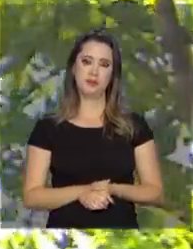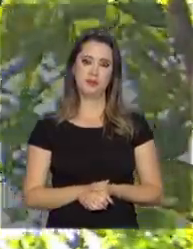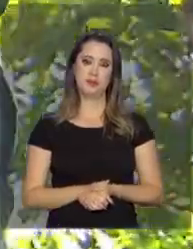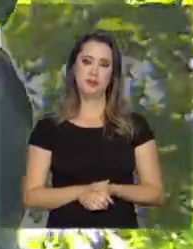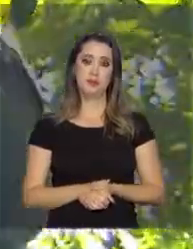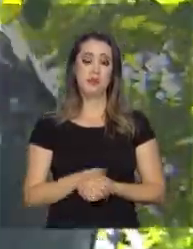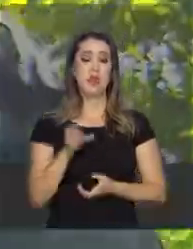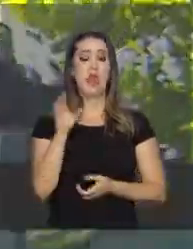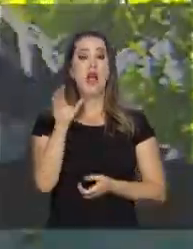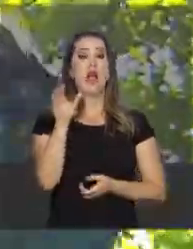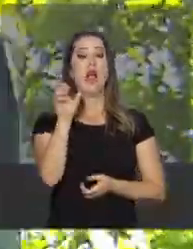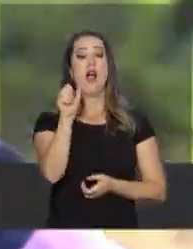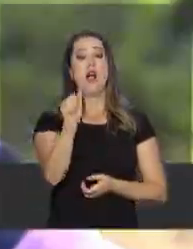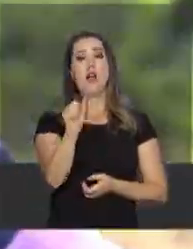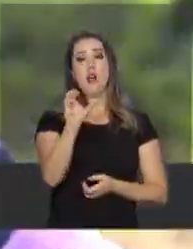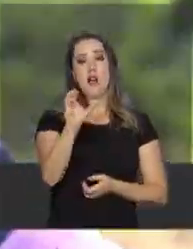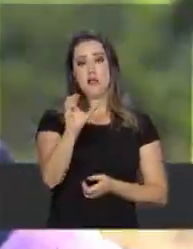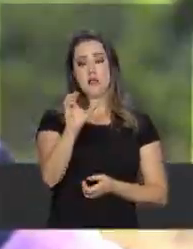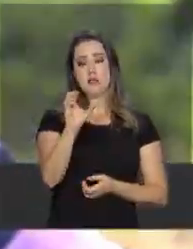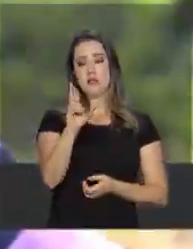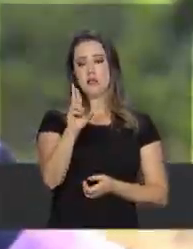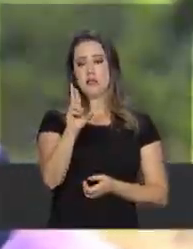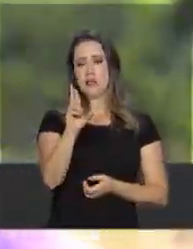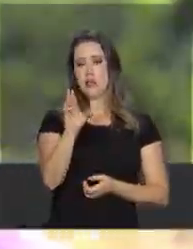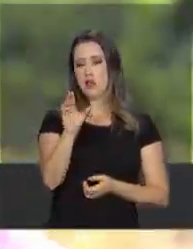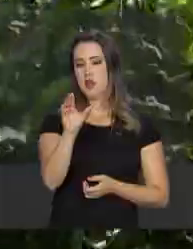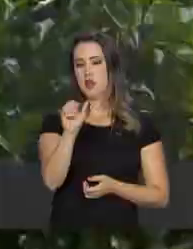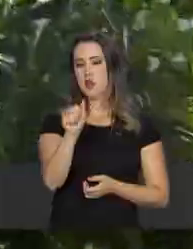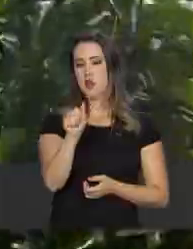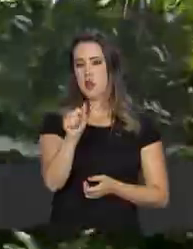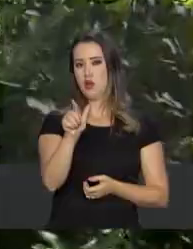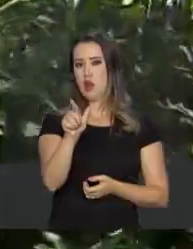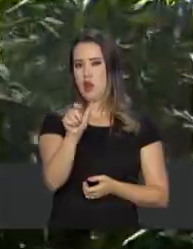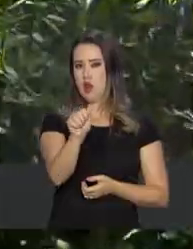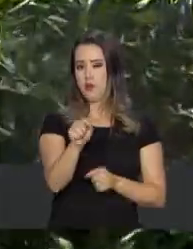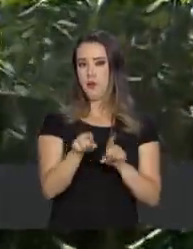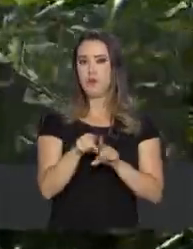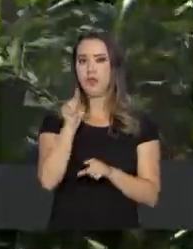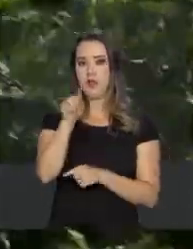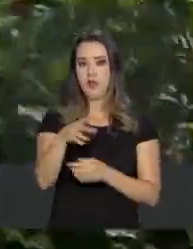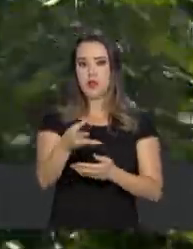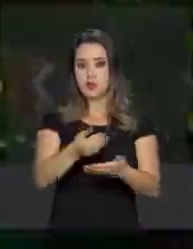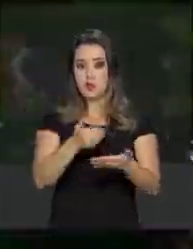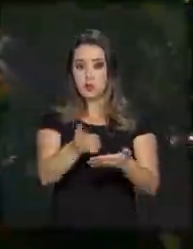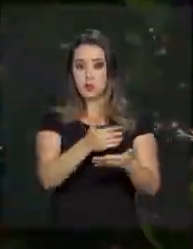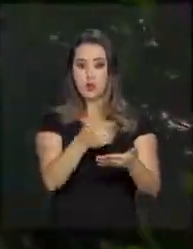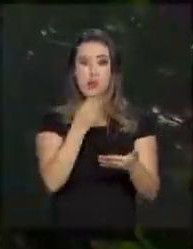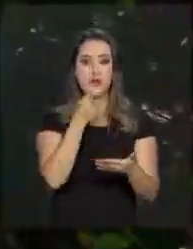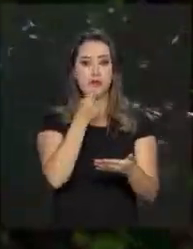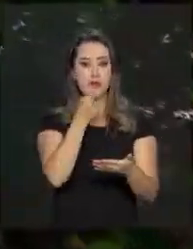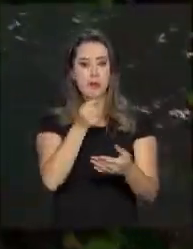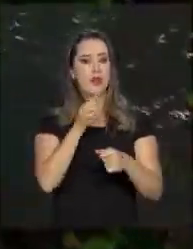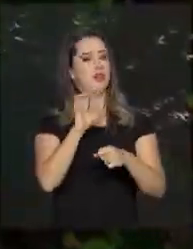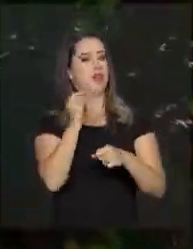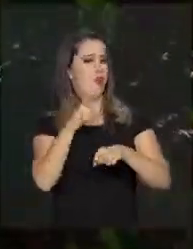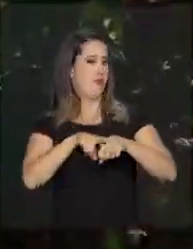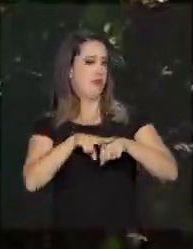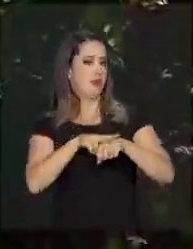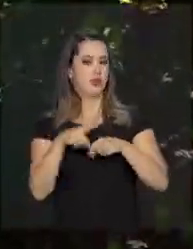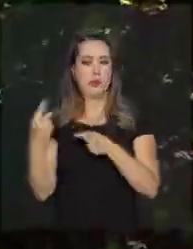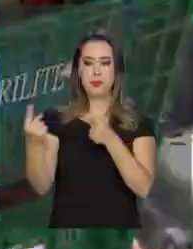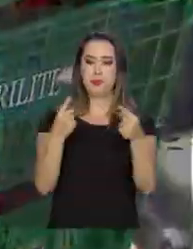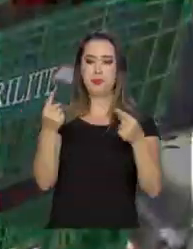A acerola é colhida na roça do pequeno agricultor Antônio Lúcio, tanto verde quanto madura. Cada tipo tem um